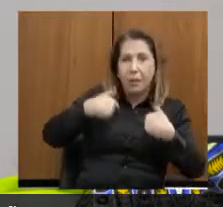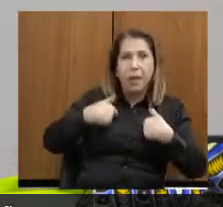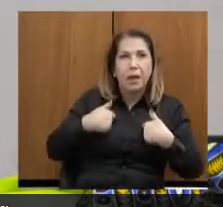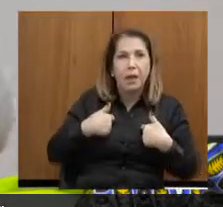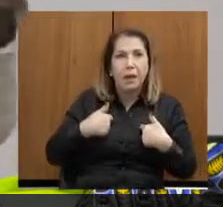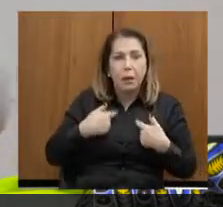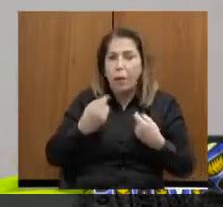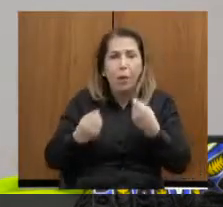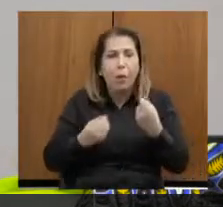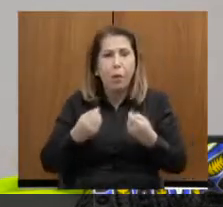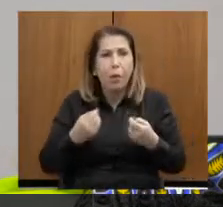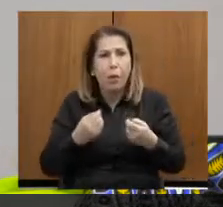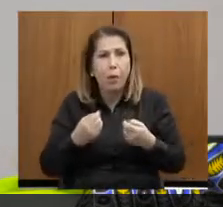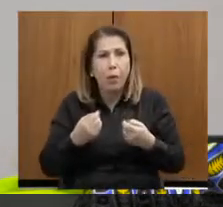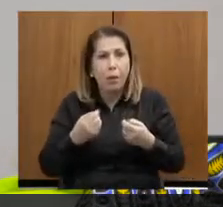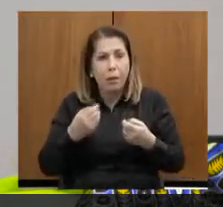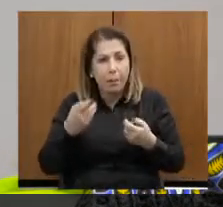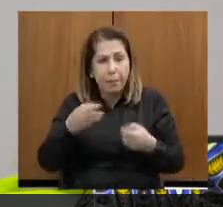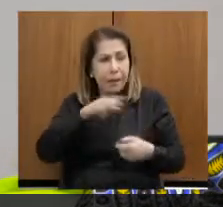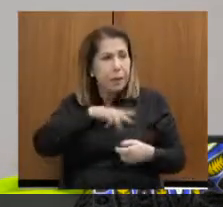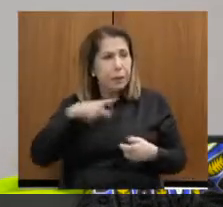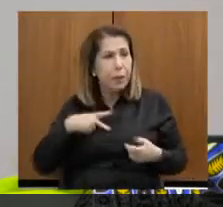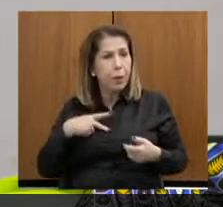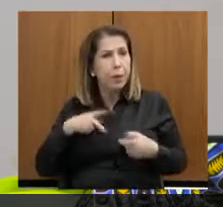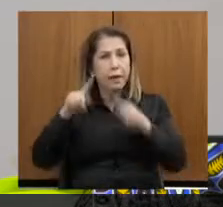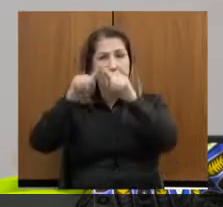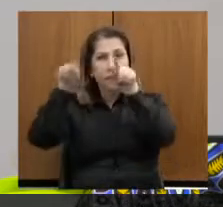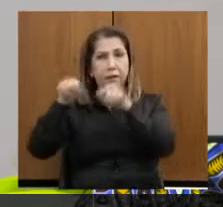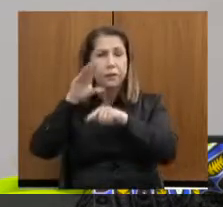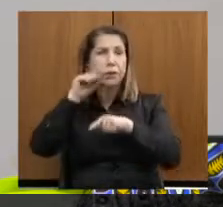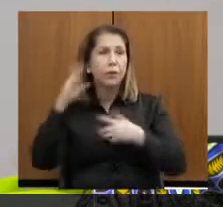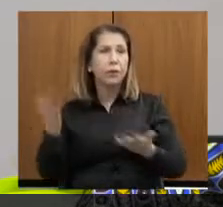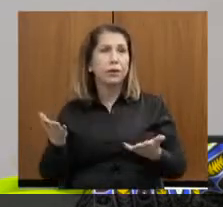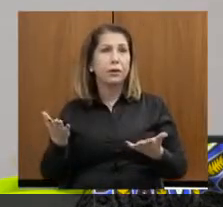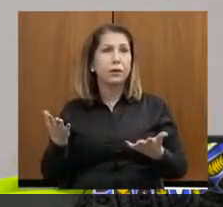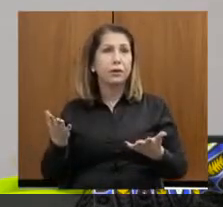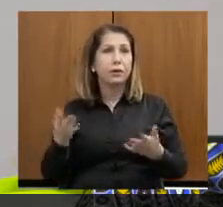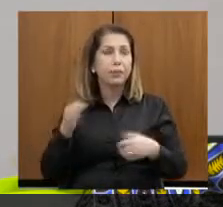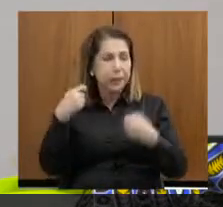controle para isso é servidor público tem ter controlado fiscalizado